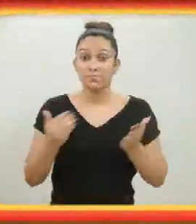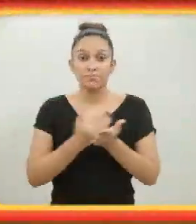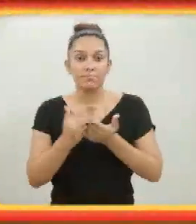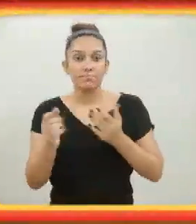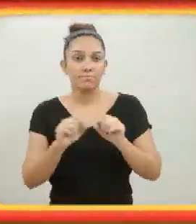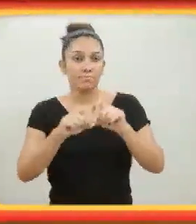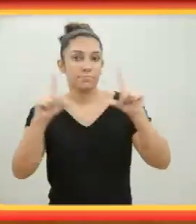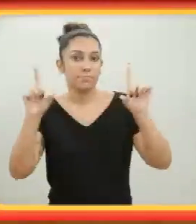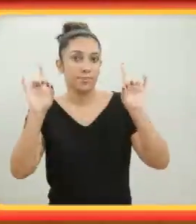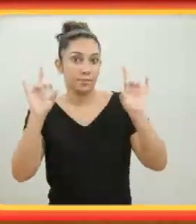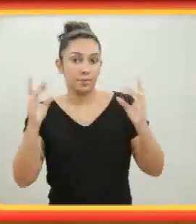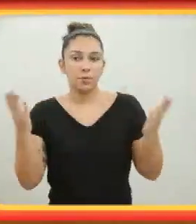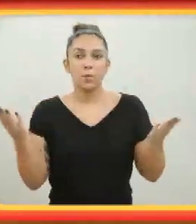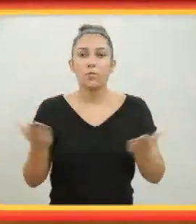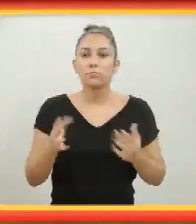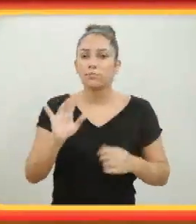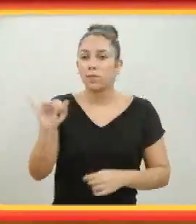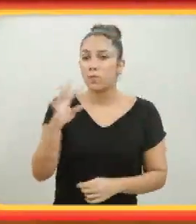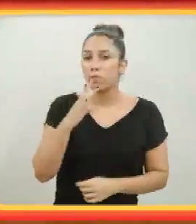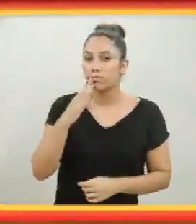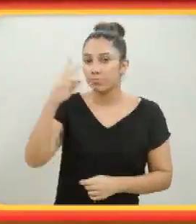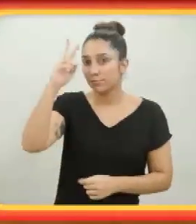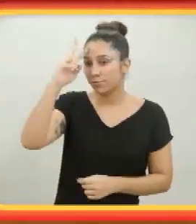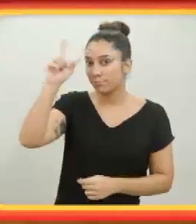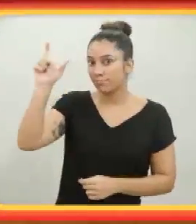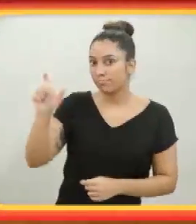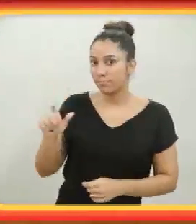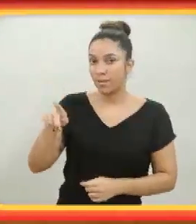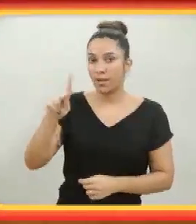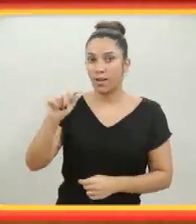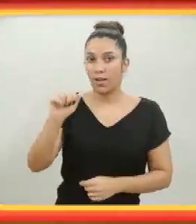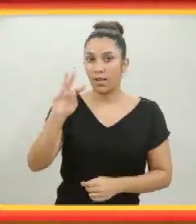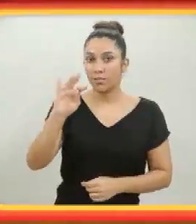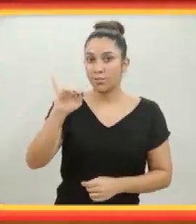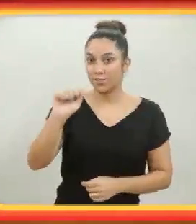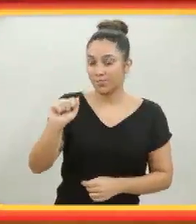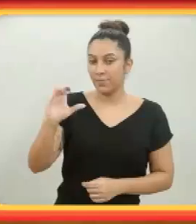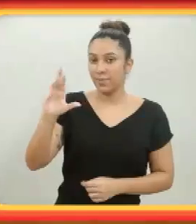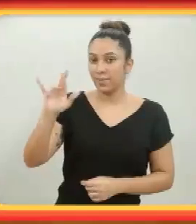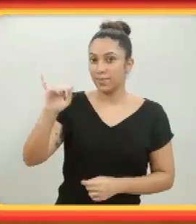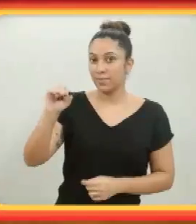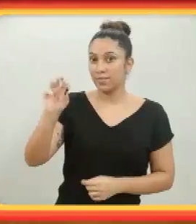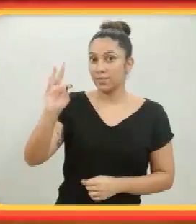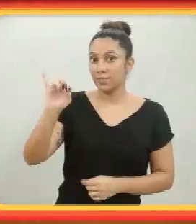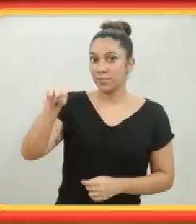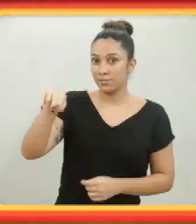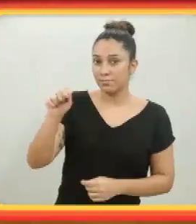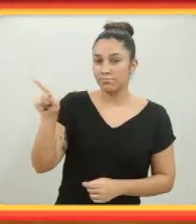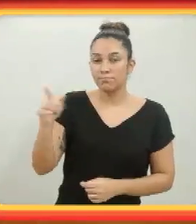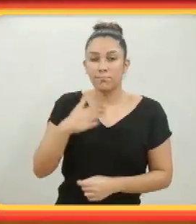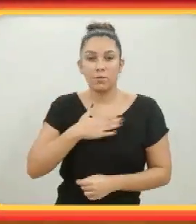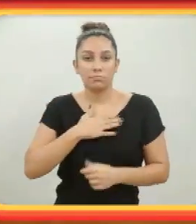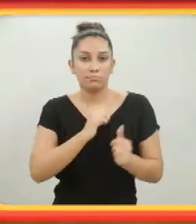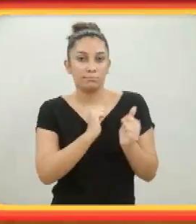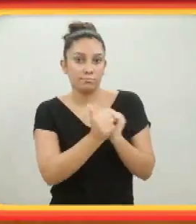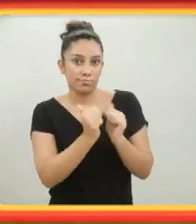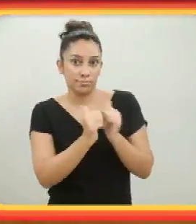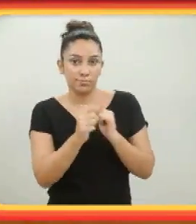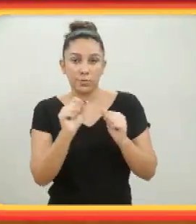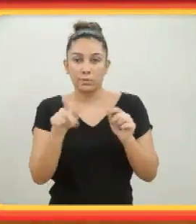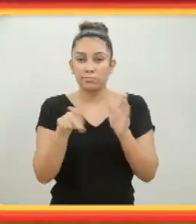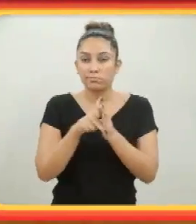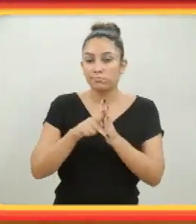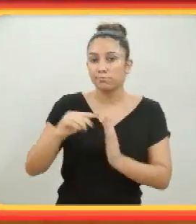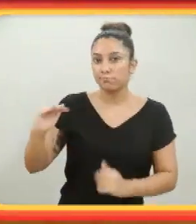Olá, está começando o programa especial. Hoje você vai conhecer a história da Kátia Cristina, que gosta muito de